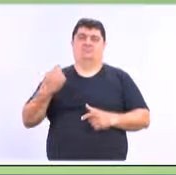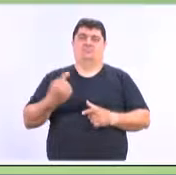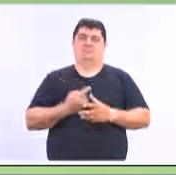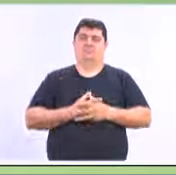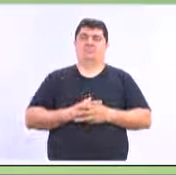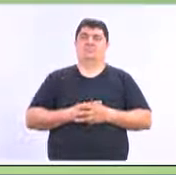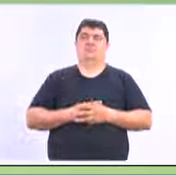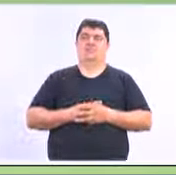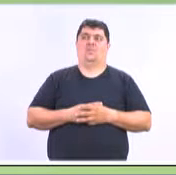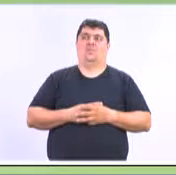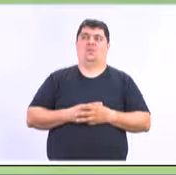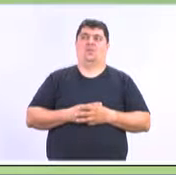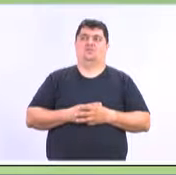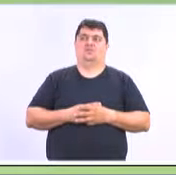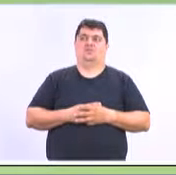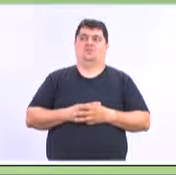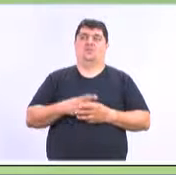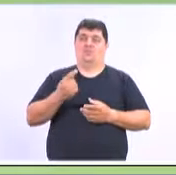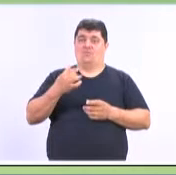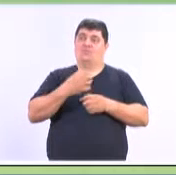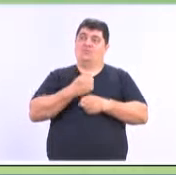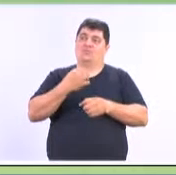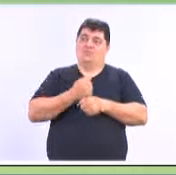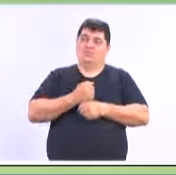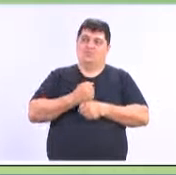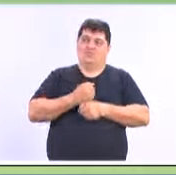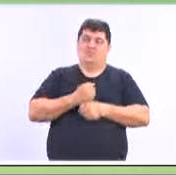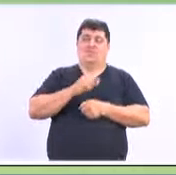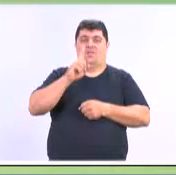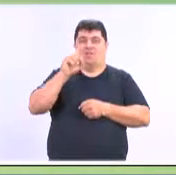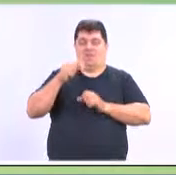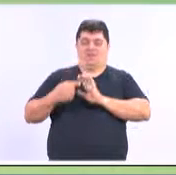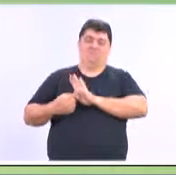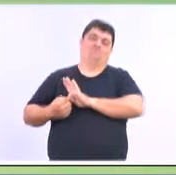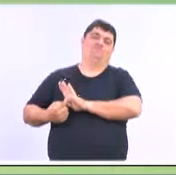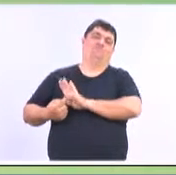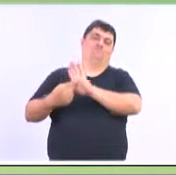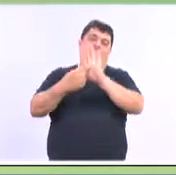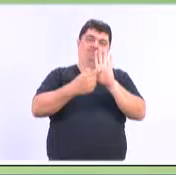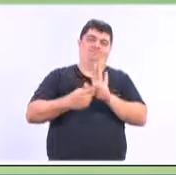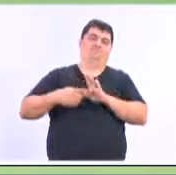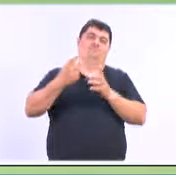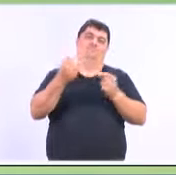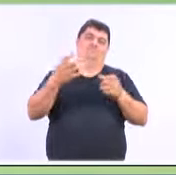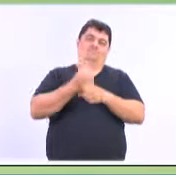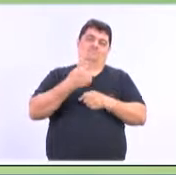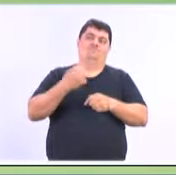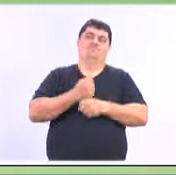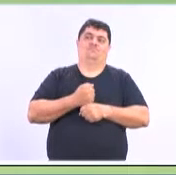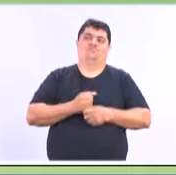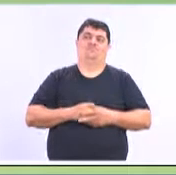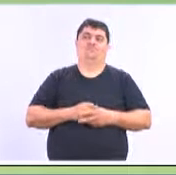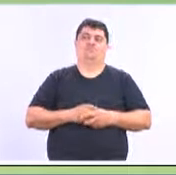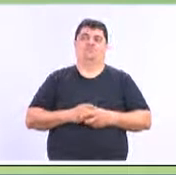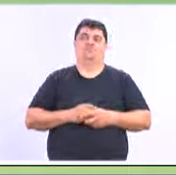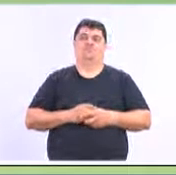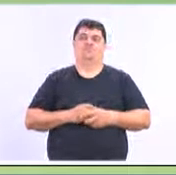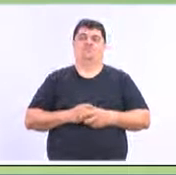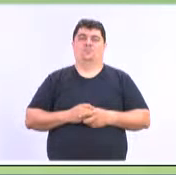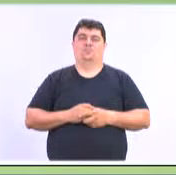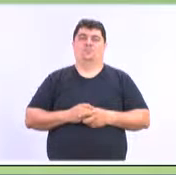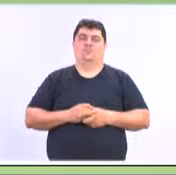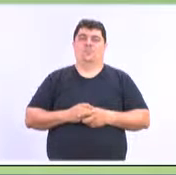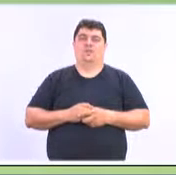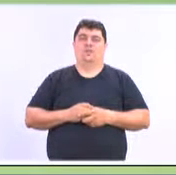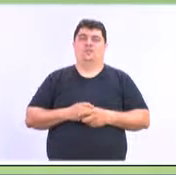ó, fruto do trabalho da contabilidade, da ciência contábil, são suas demonstrações contábeis. Eu costumo dizer ainda